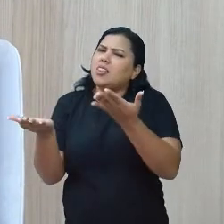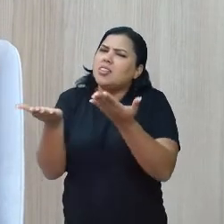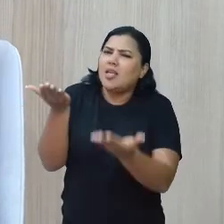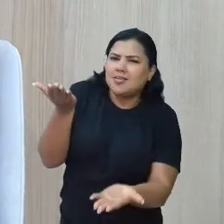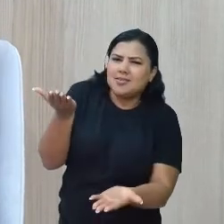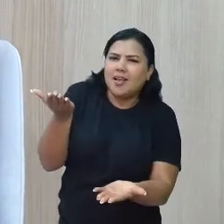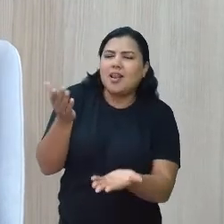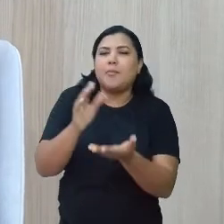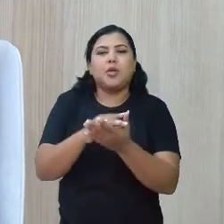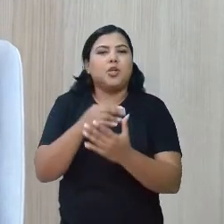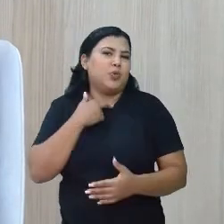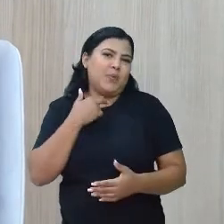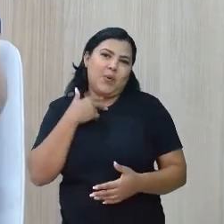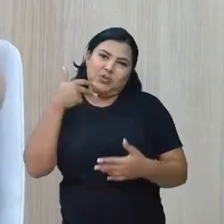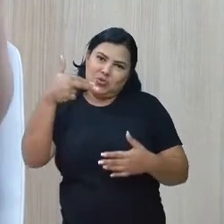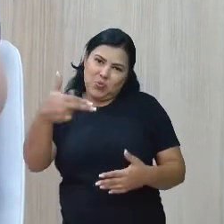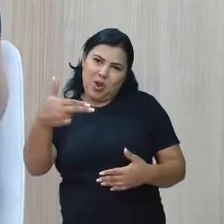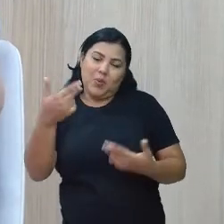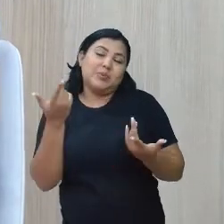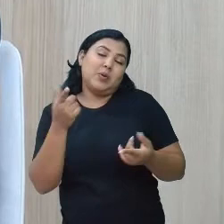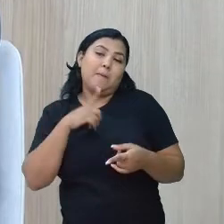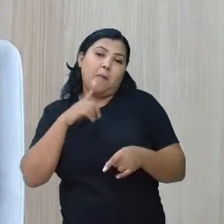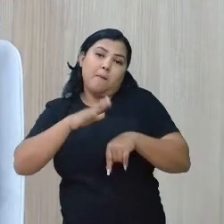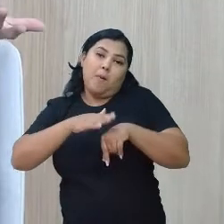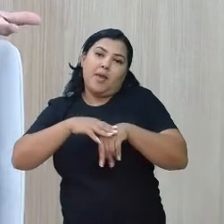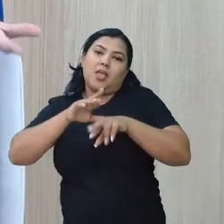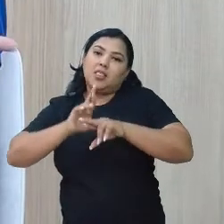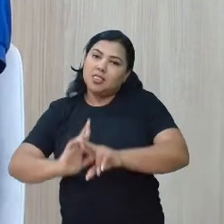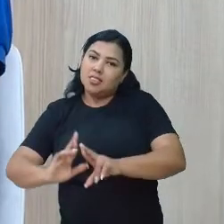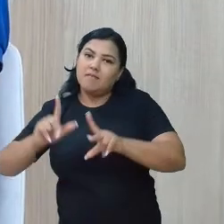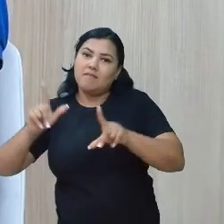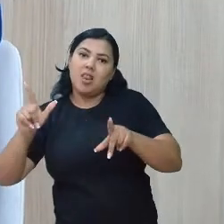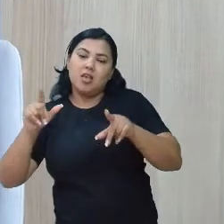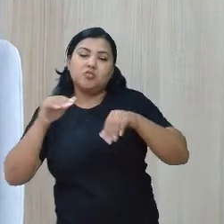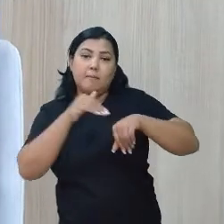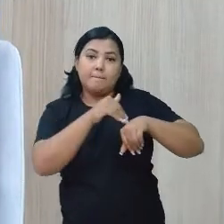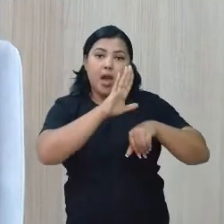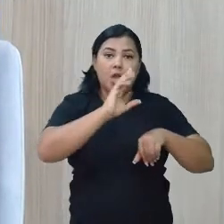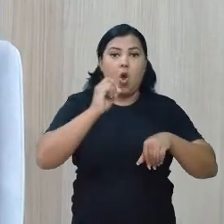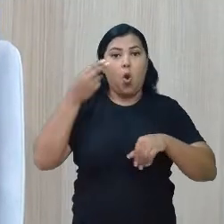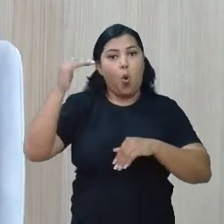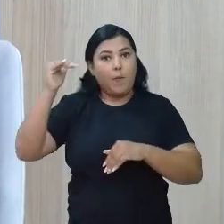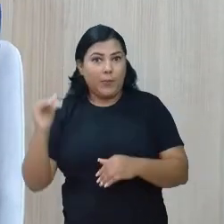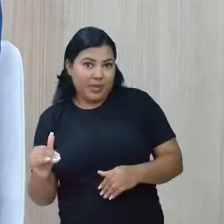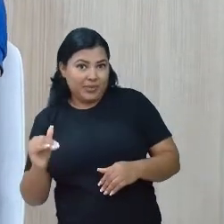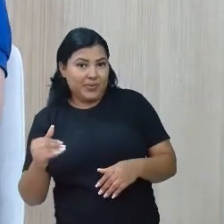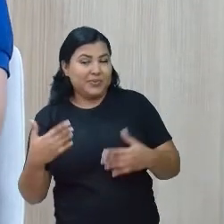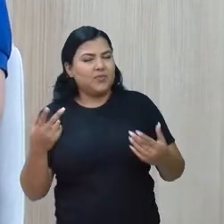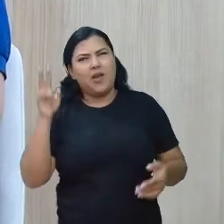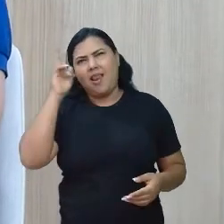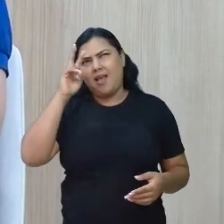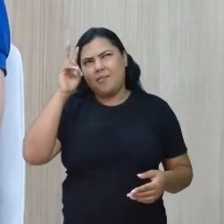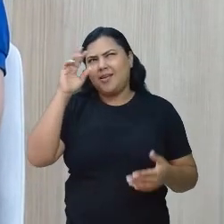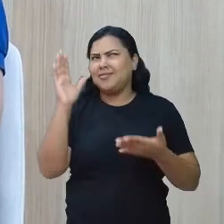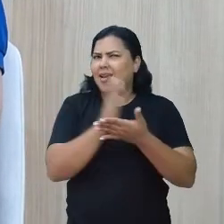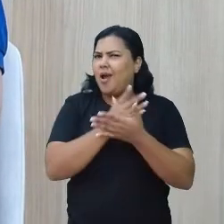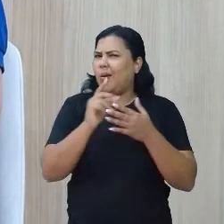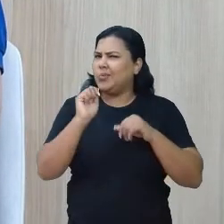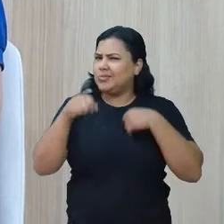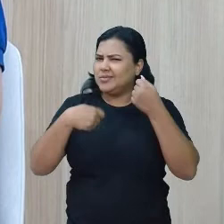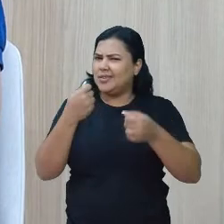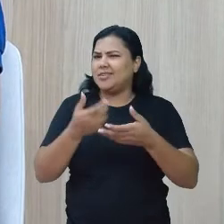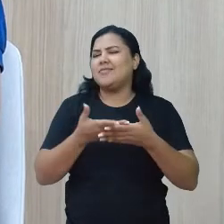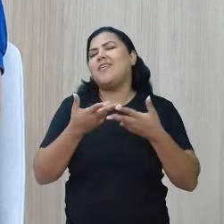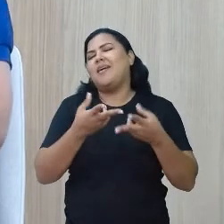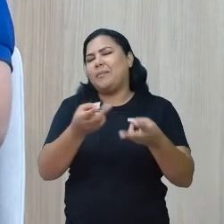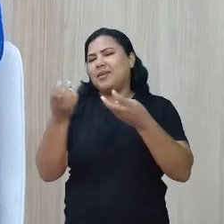não pode estar igual. Então, em algum momento eu vou ter um valor maior ou menor que o outro. Isso faz a gente lembrar de alguns sinais, que a gente vai ver